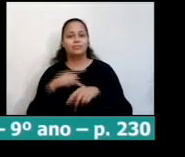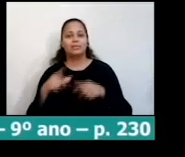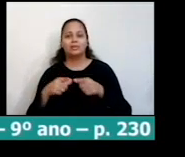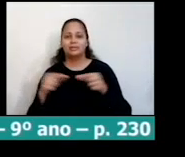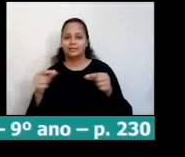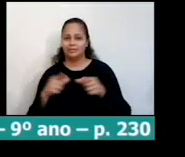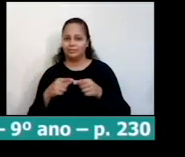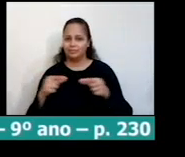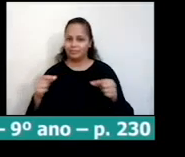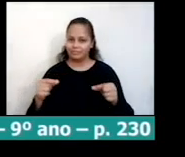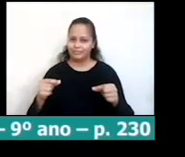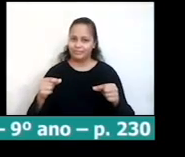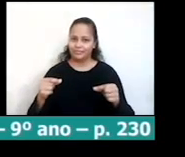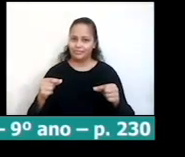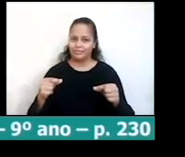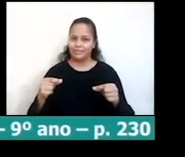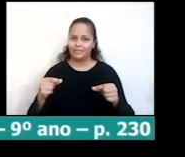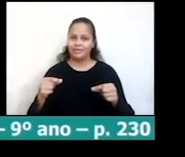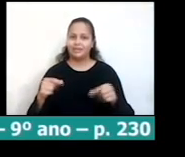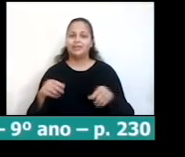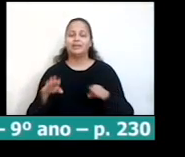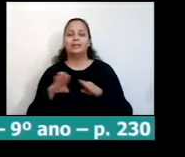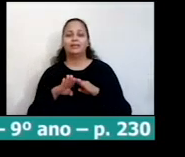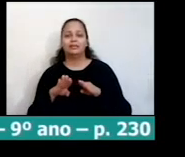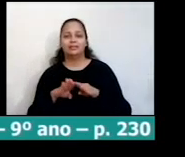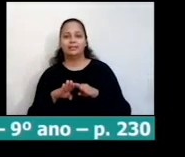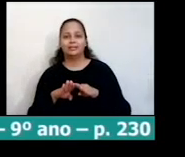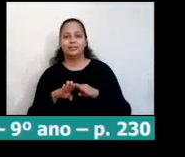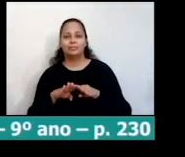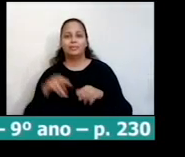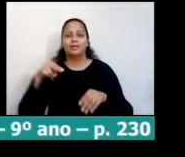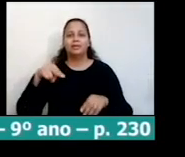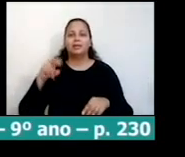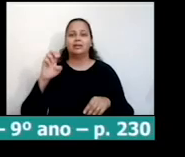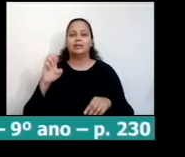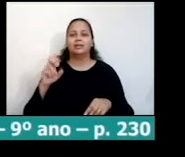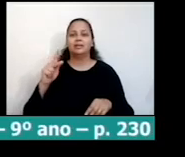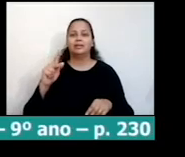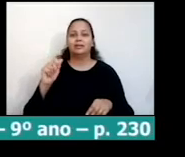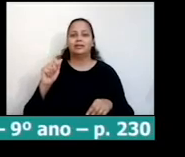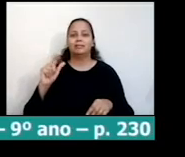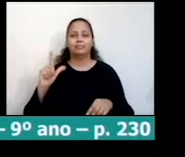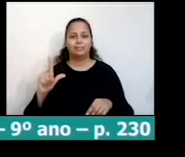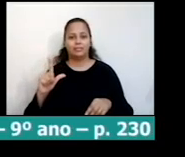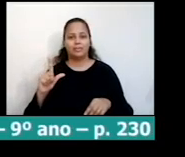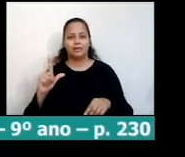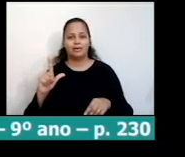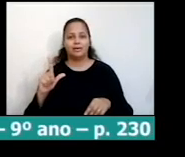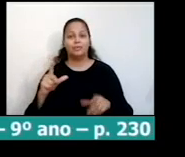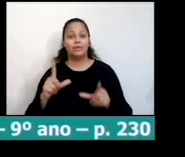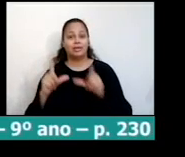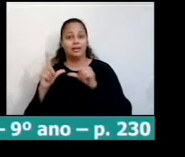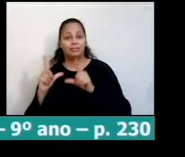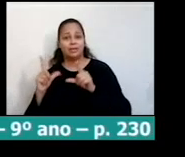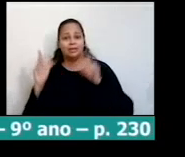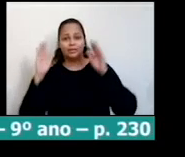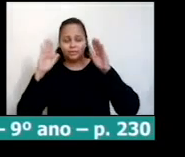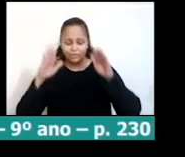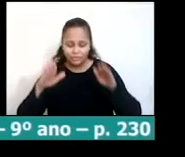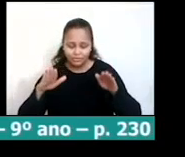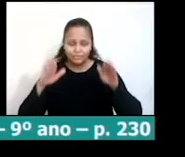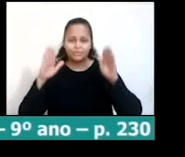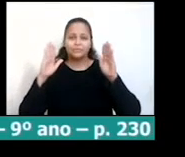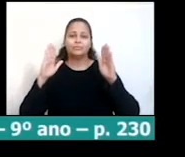ópera chinesa em Pequim. Na imagem número 3, hinduístas místicos no Nepal. E a imagem número 4, aí, muçulmanos, né,